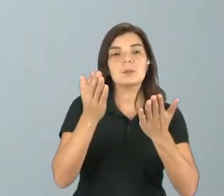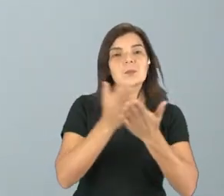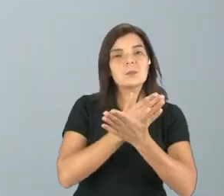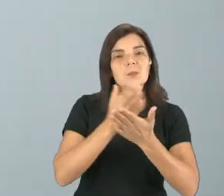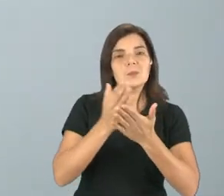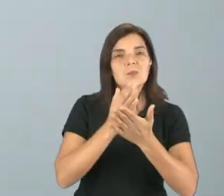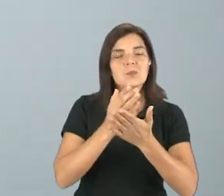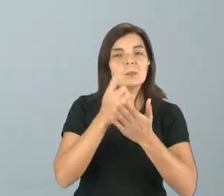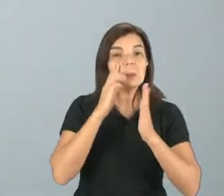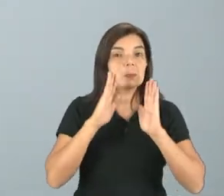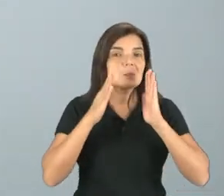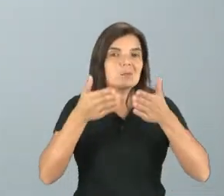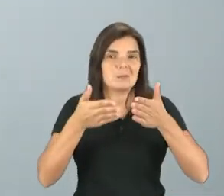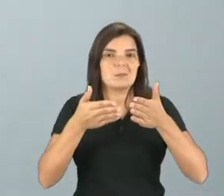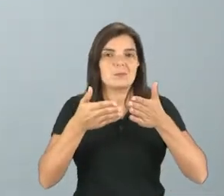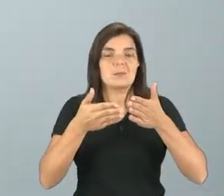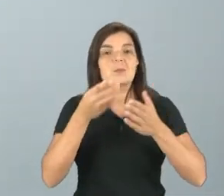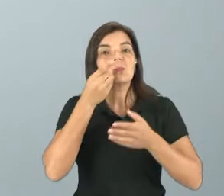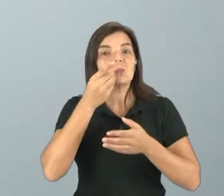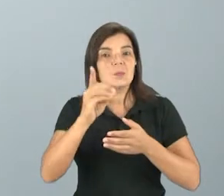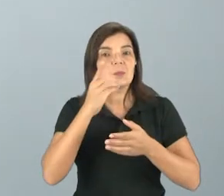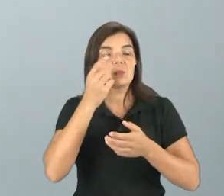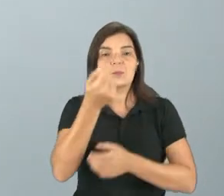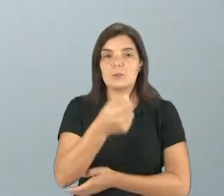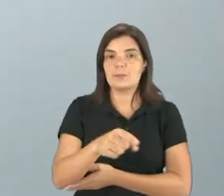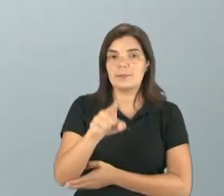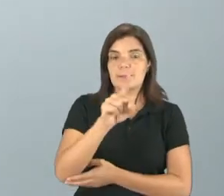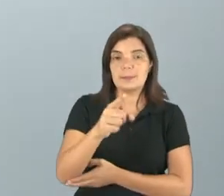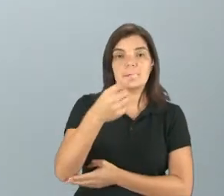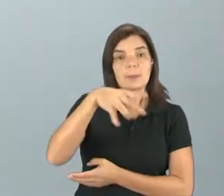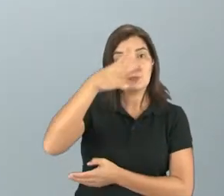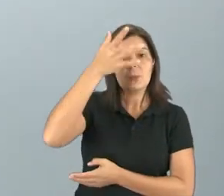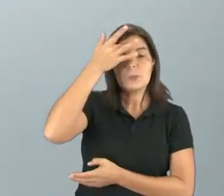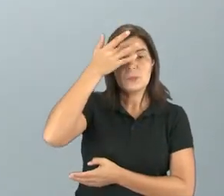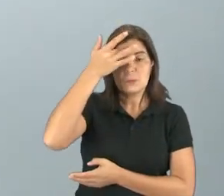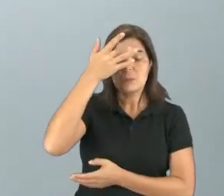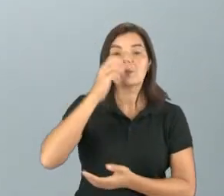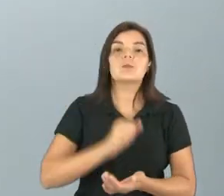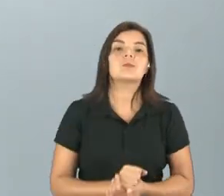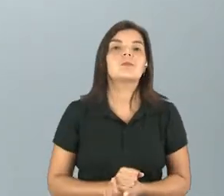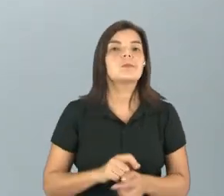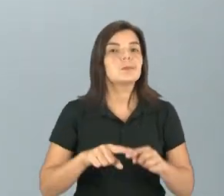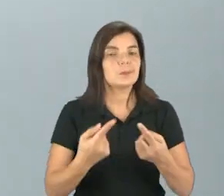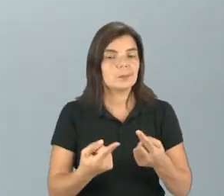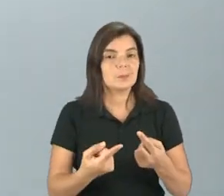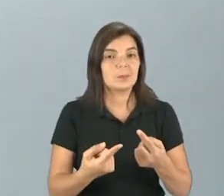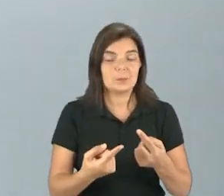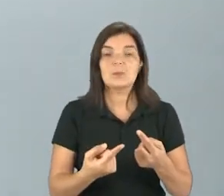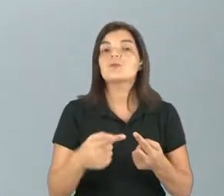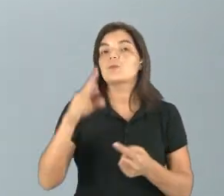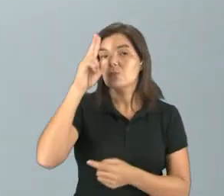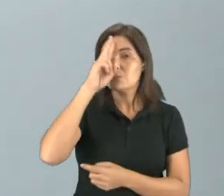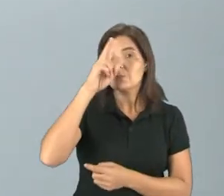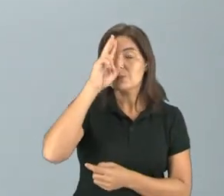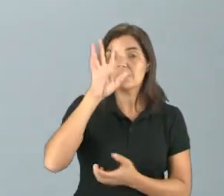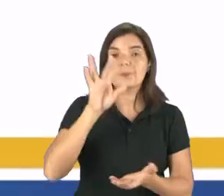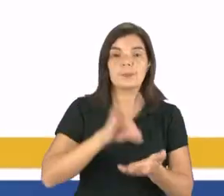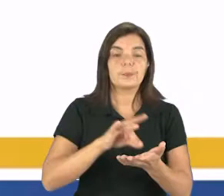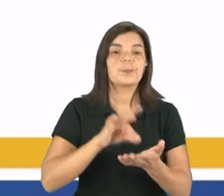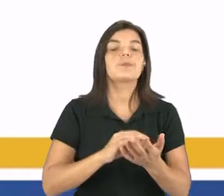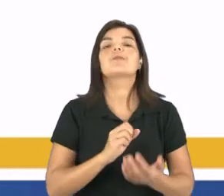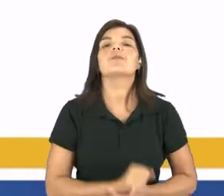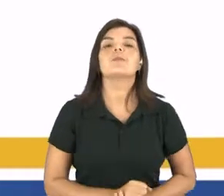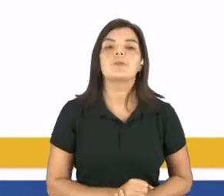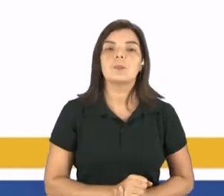algumas, a gente não vai se atentar muito às datas, né, não precisa a gente ficar decorando as datas, e mais aos marcos históricos mesmo, vamos